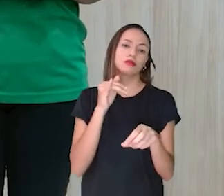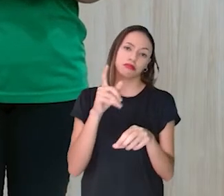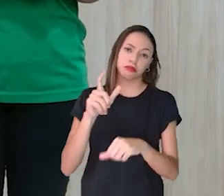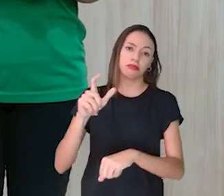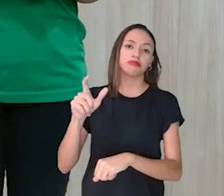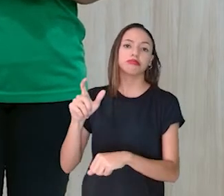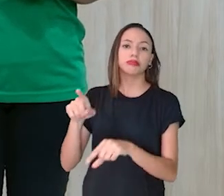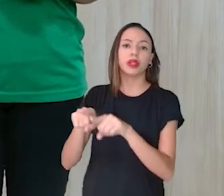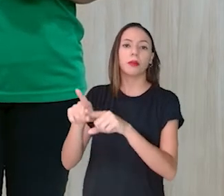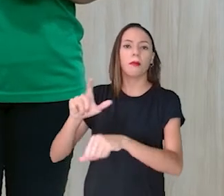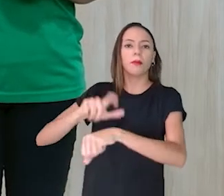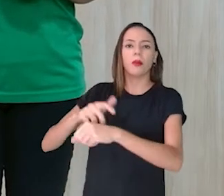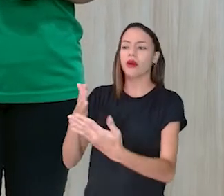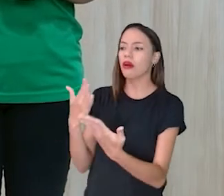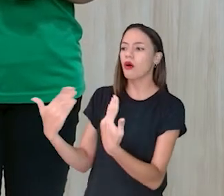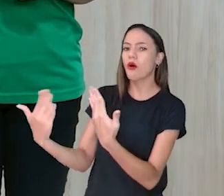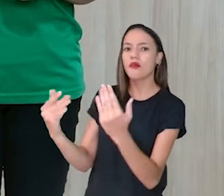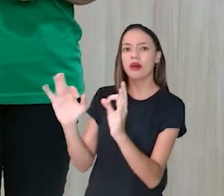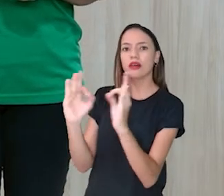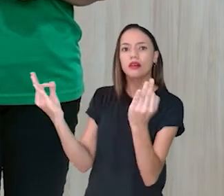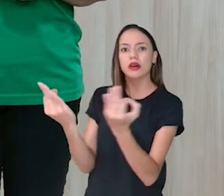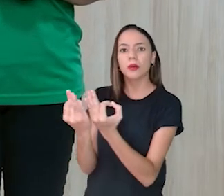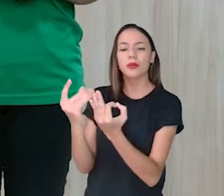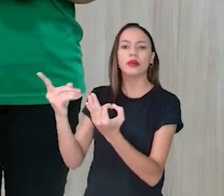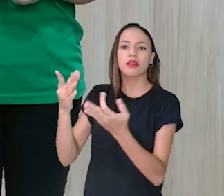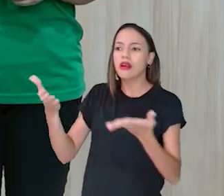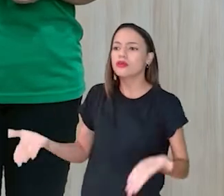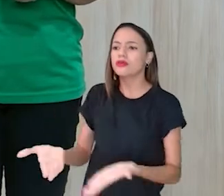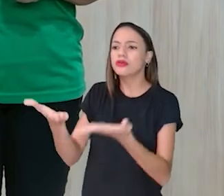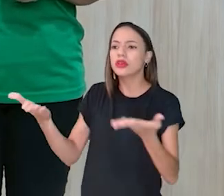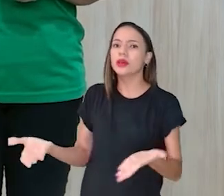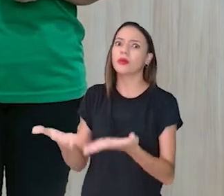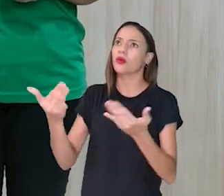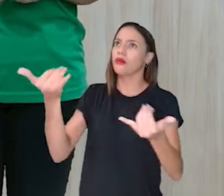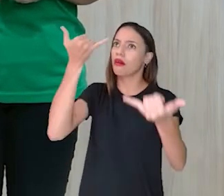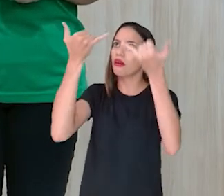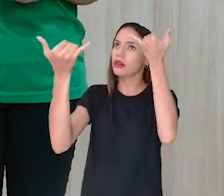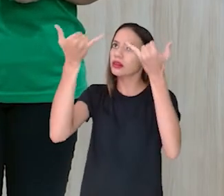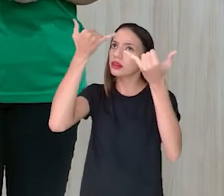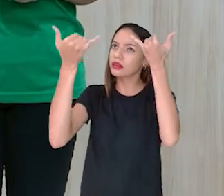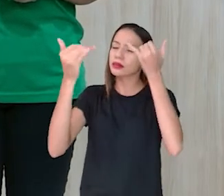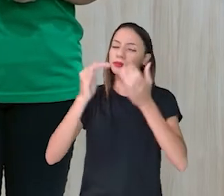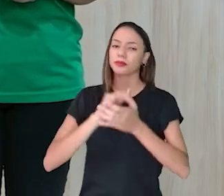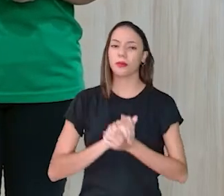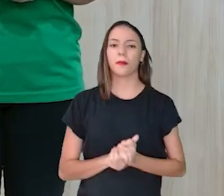família, sobre esse estímulo a tantas informações.